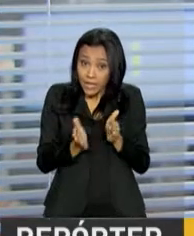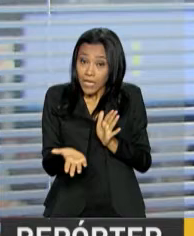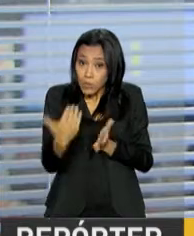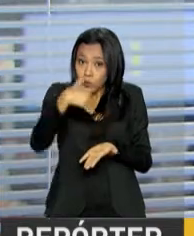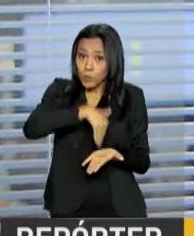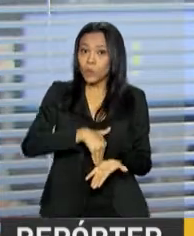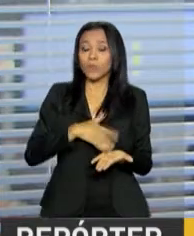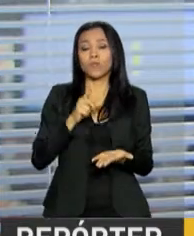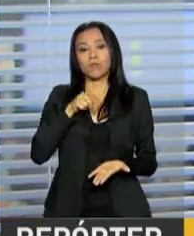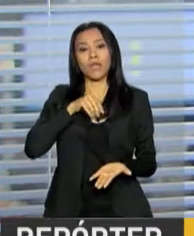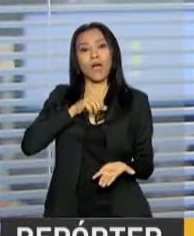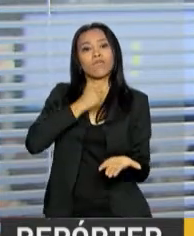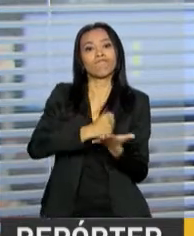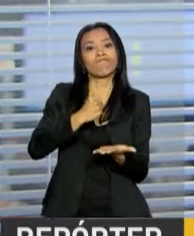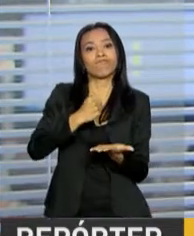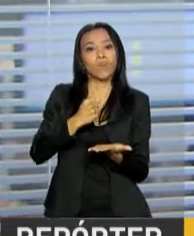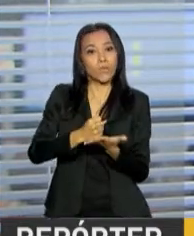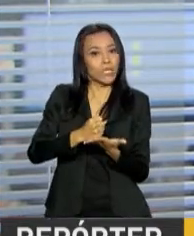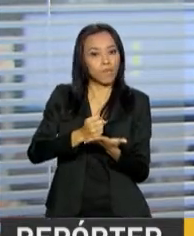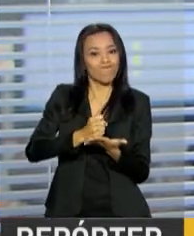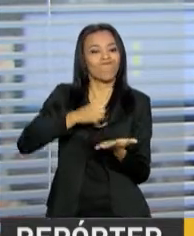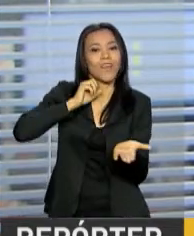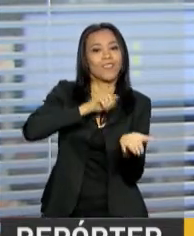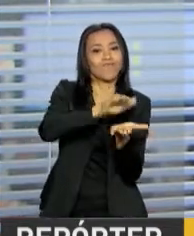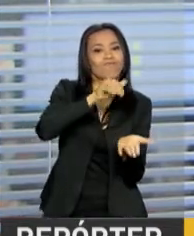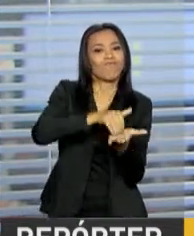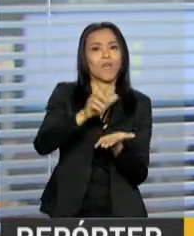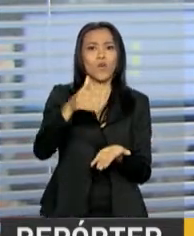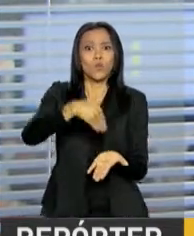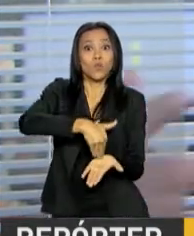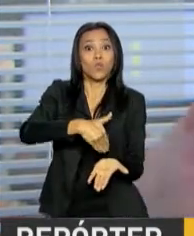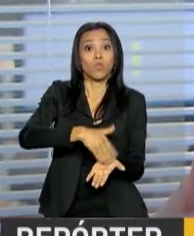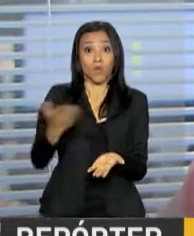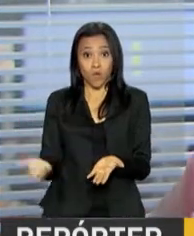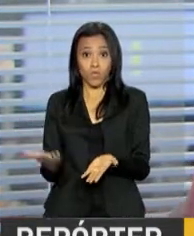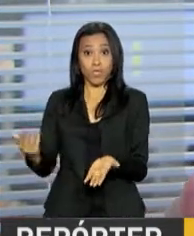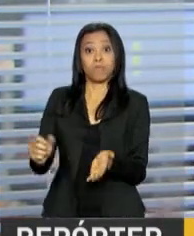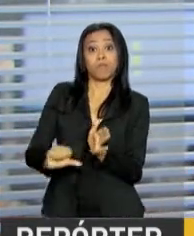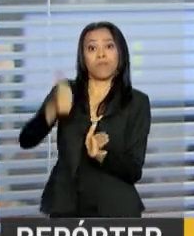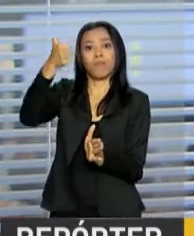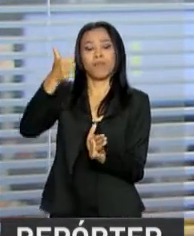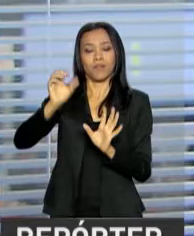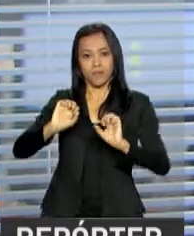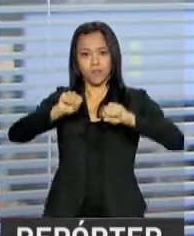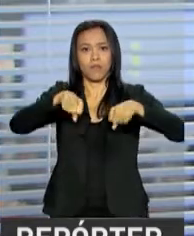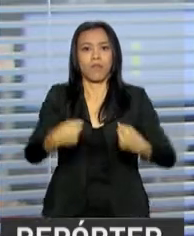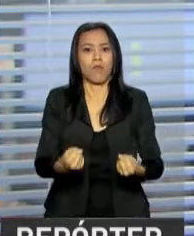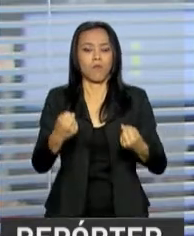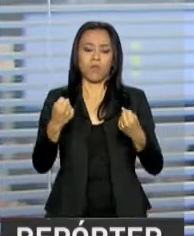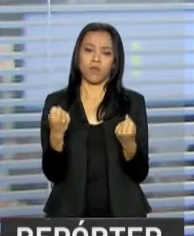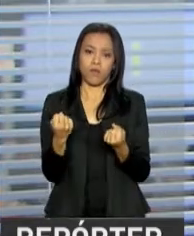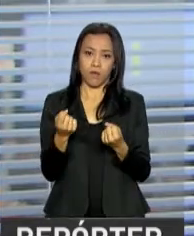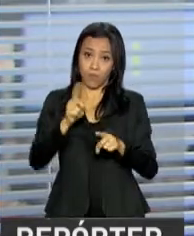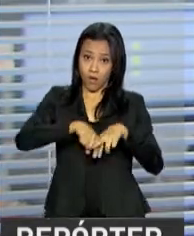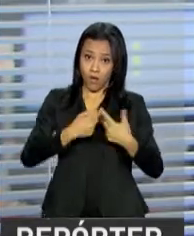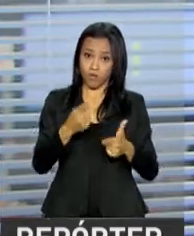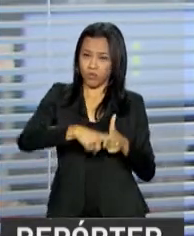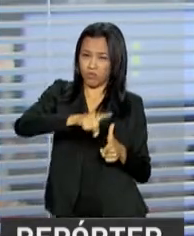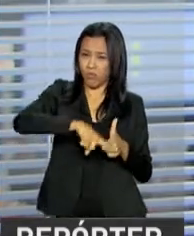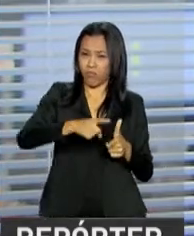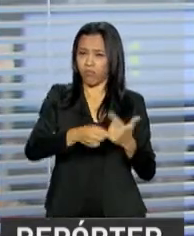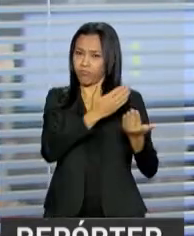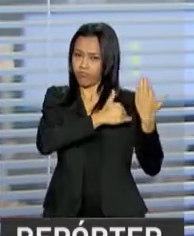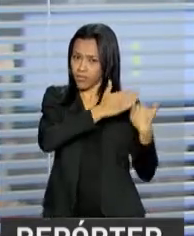começar admitia a ter problemas econômicos são as primeiras a sair da crise no sentido de que praticamente todos os